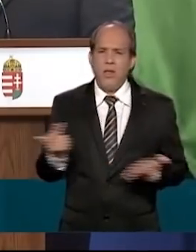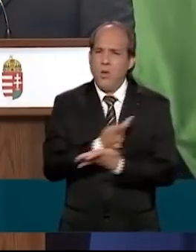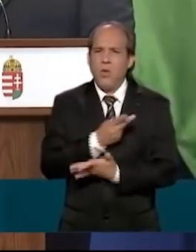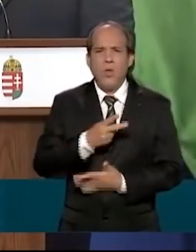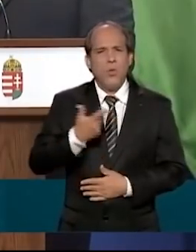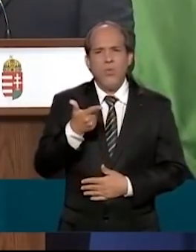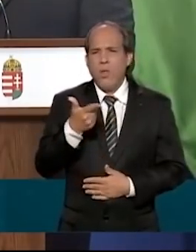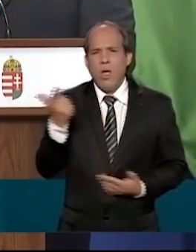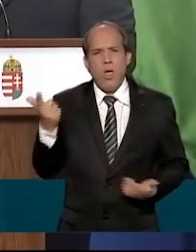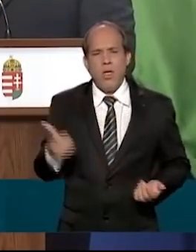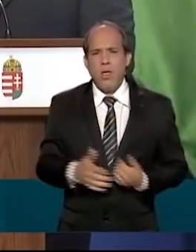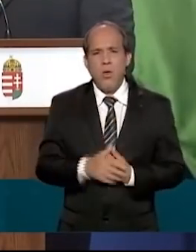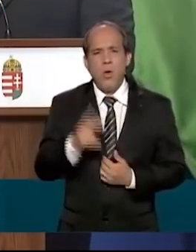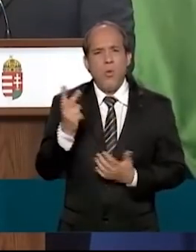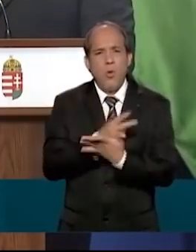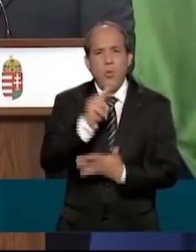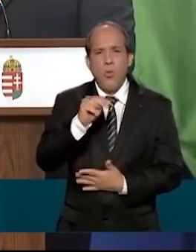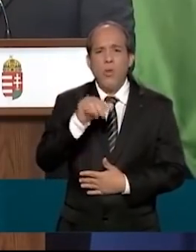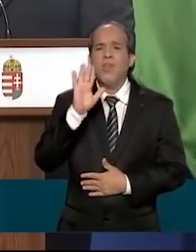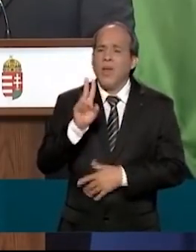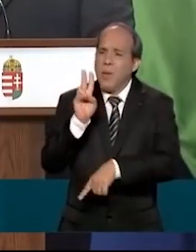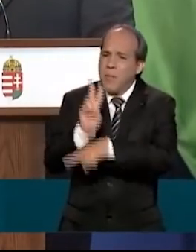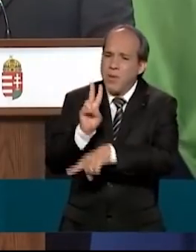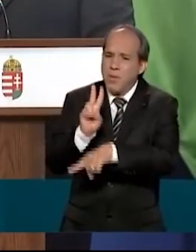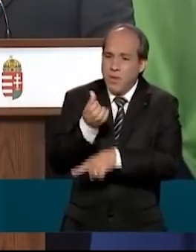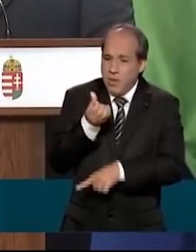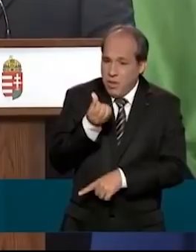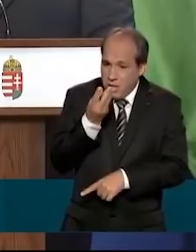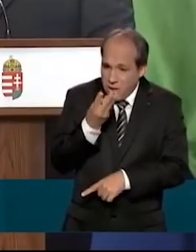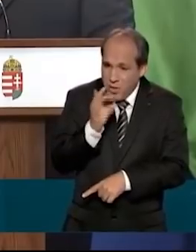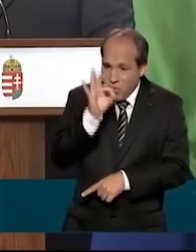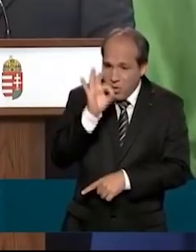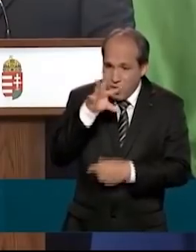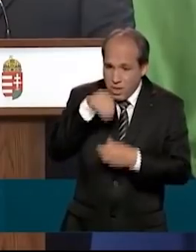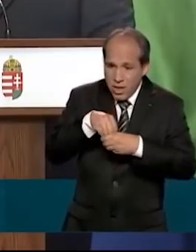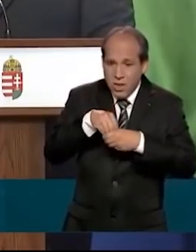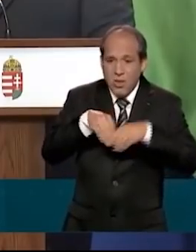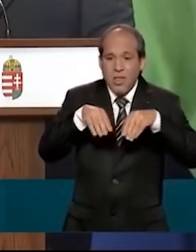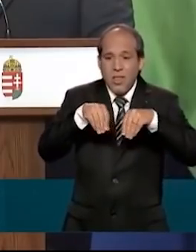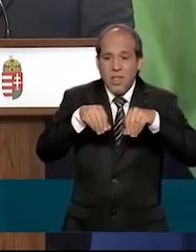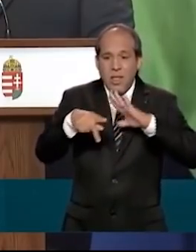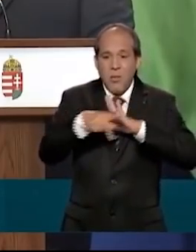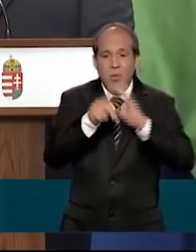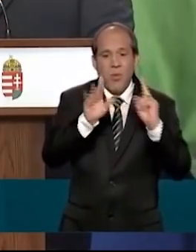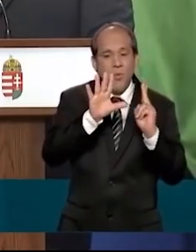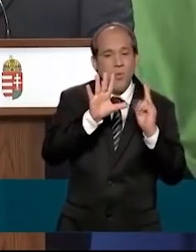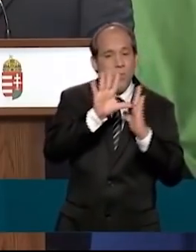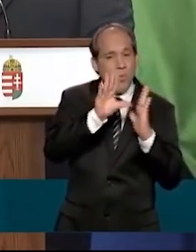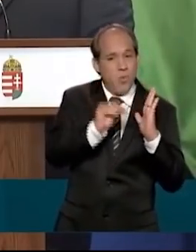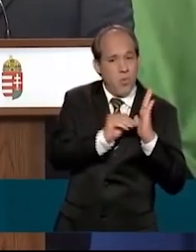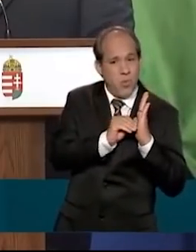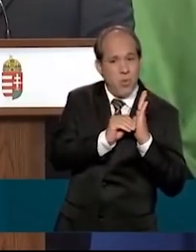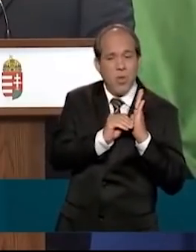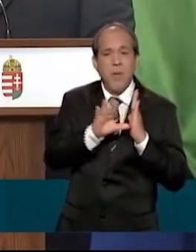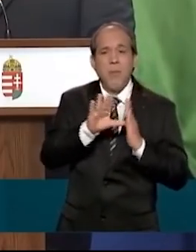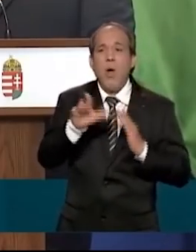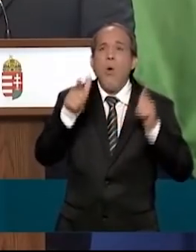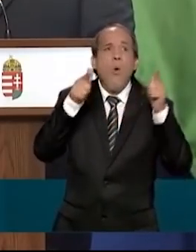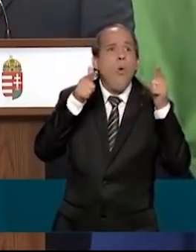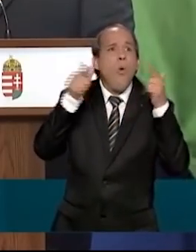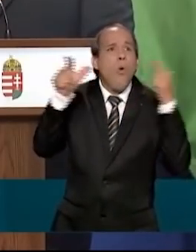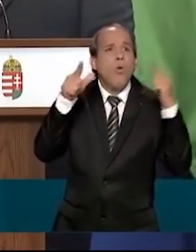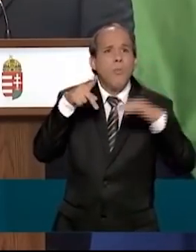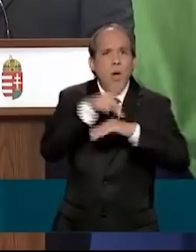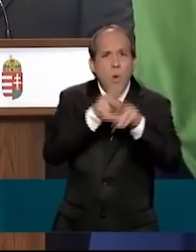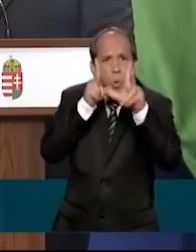nós preservamos 63 por cento do nosso território e não se encontra isso e praticamente nenhum